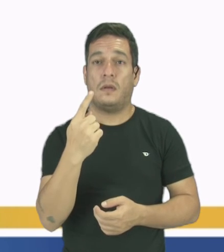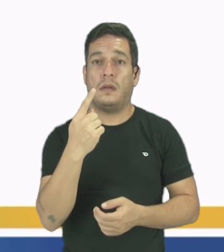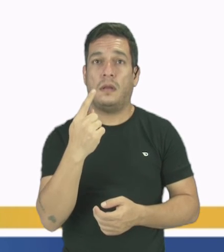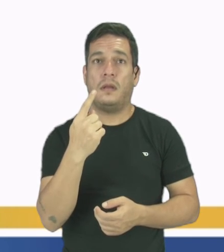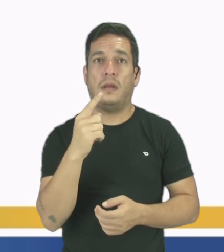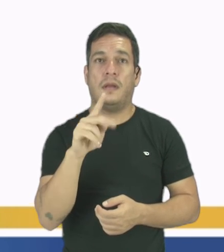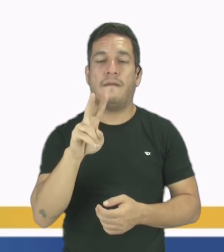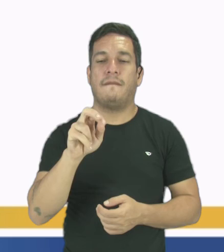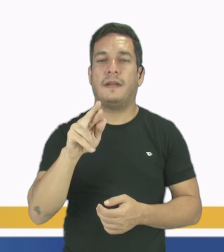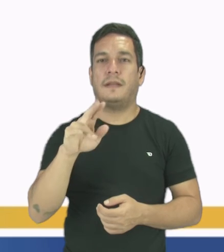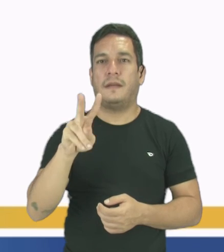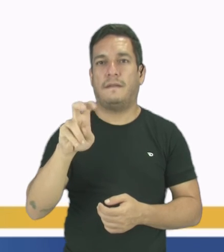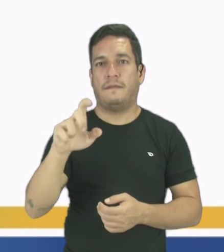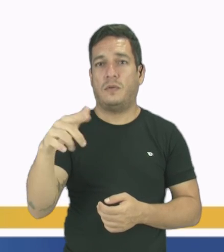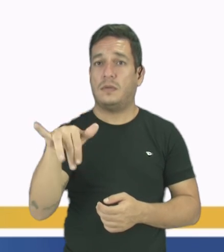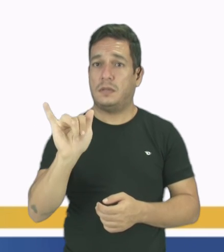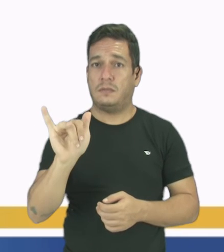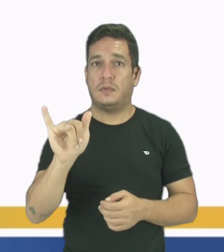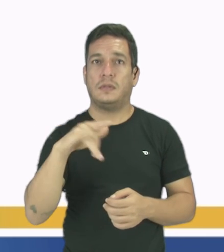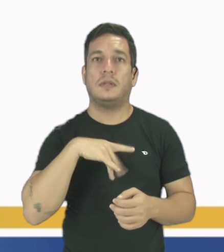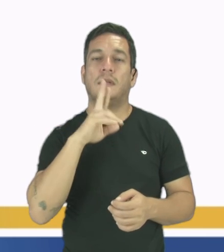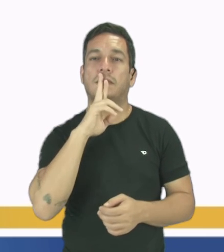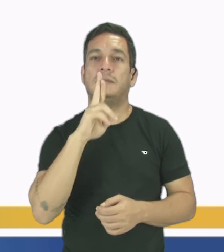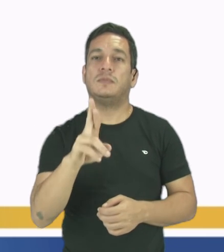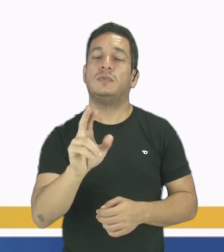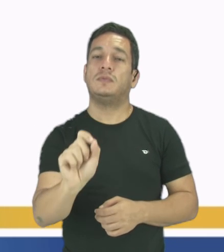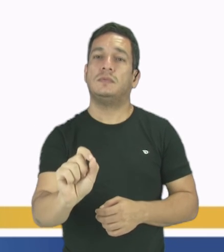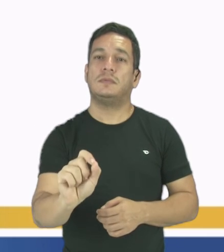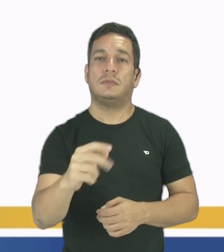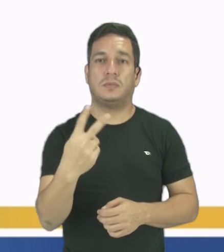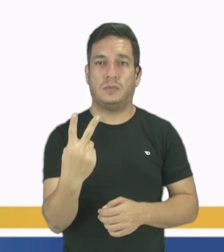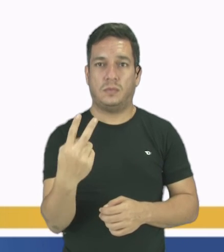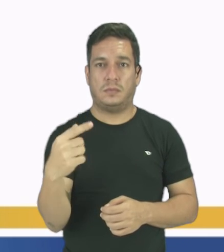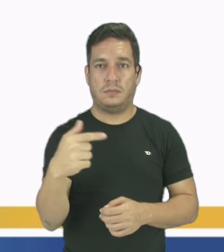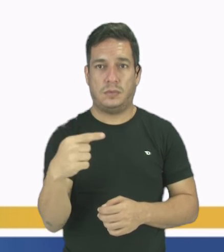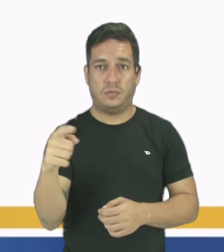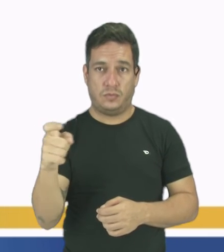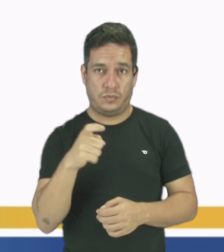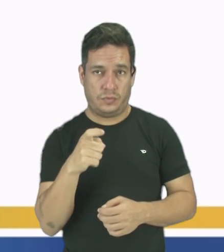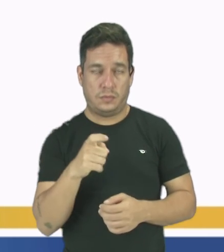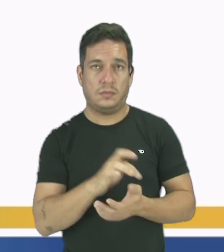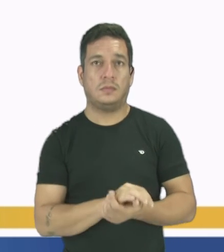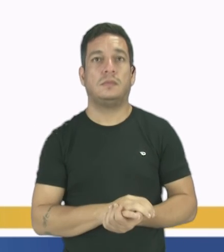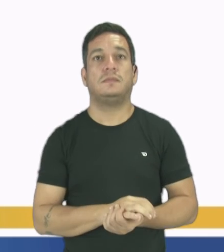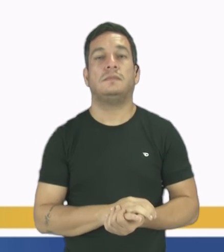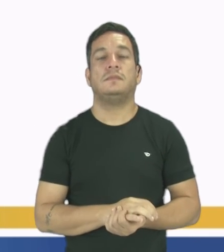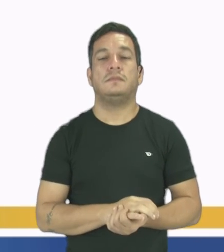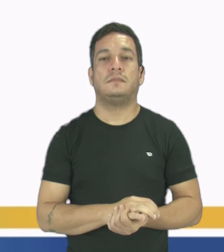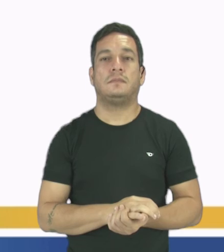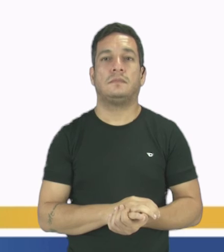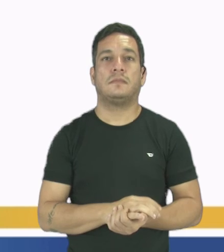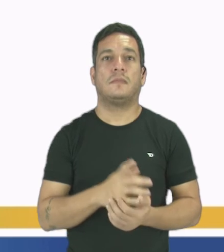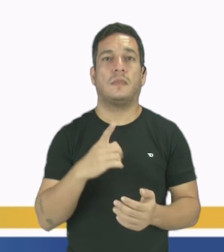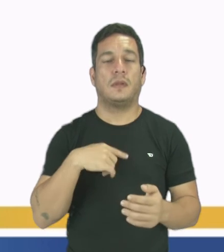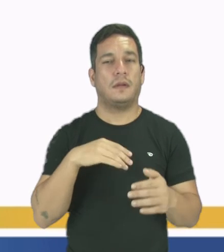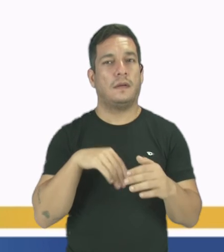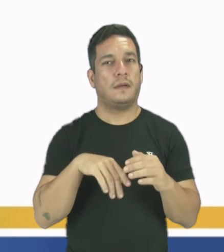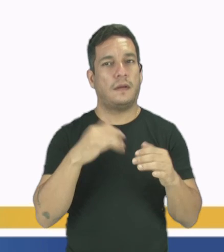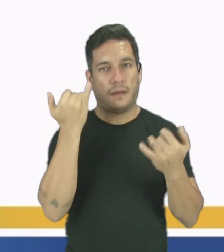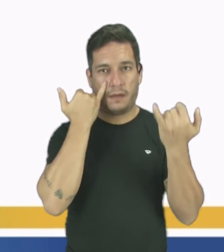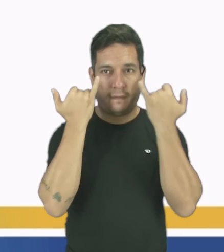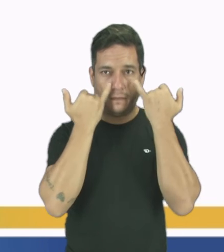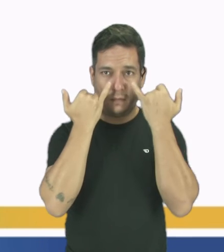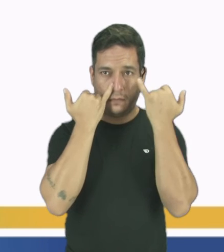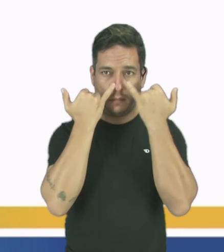variável y. Então nós temos como resultado 2 menos x. E aí nós guardem essa informação